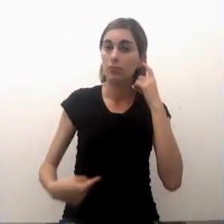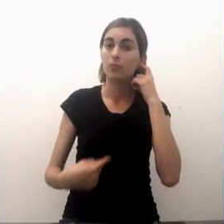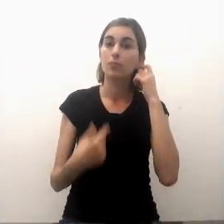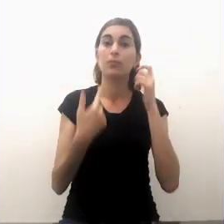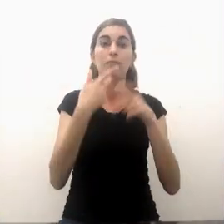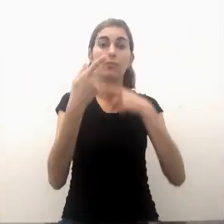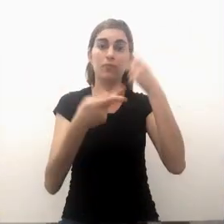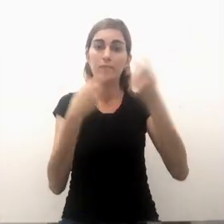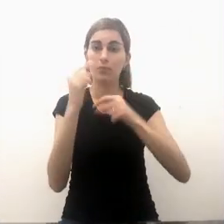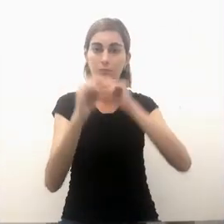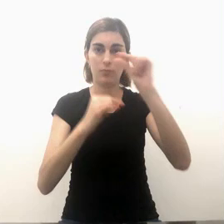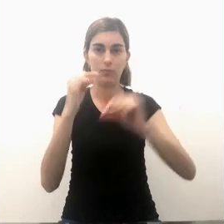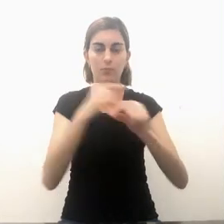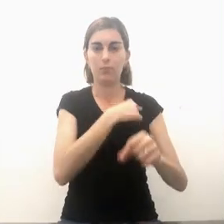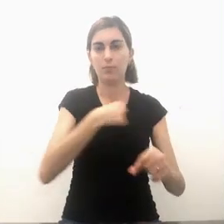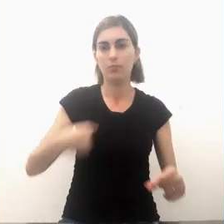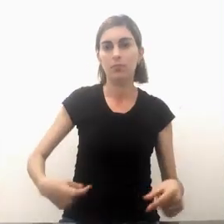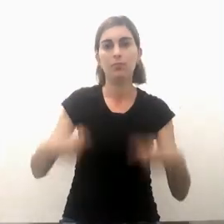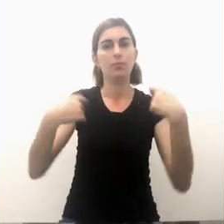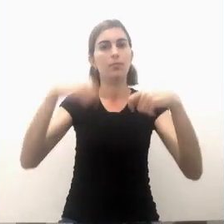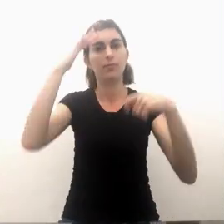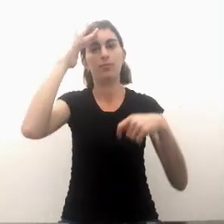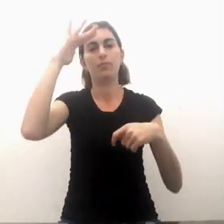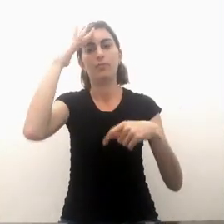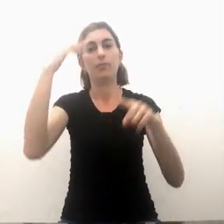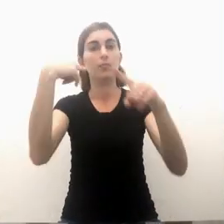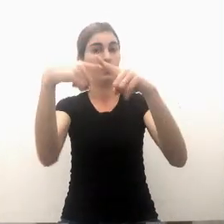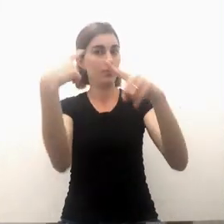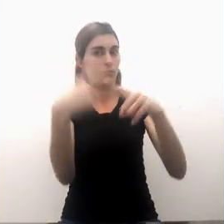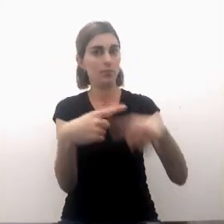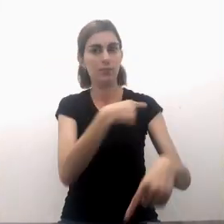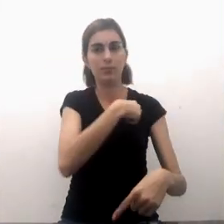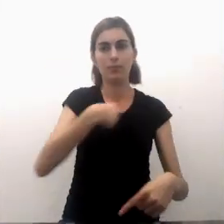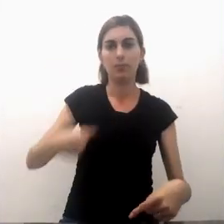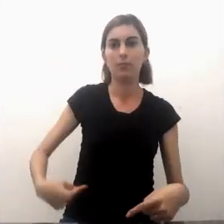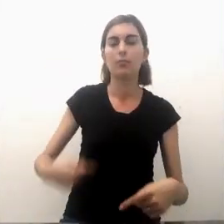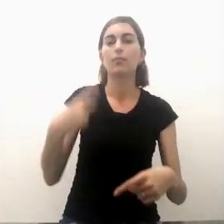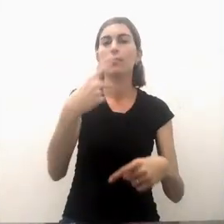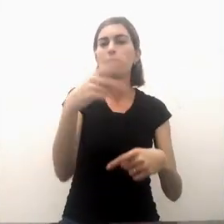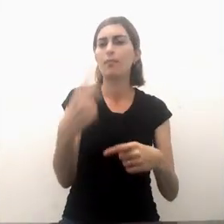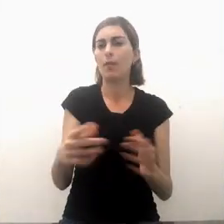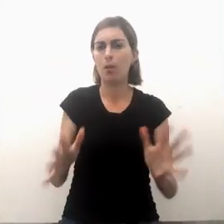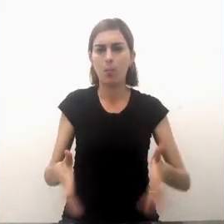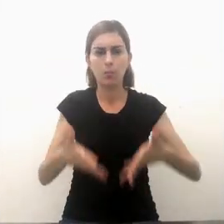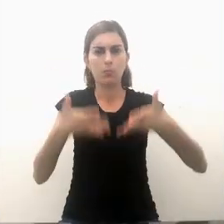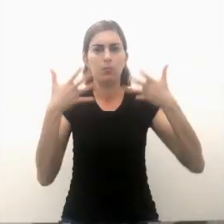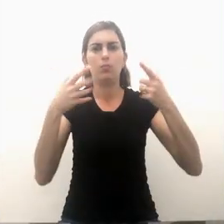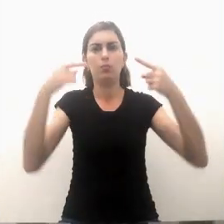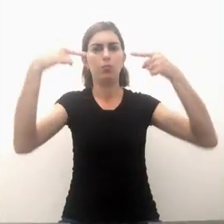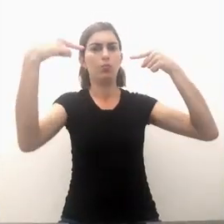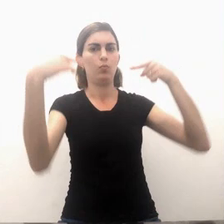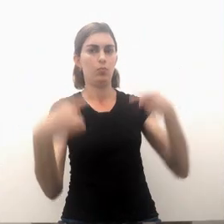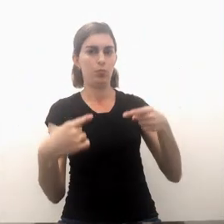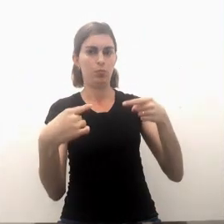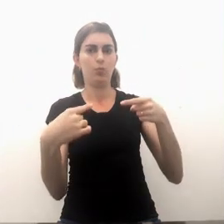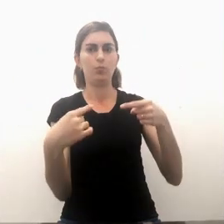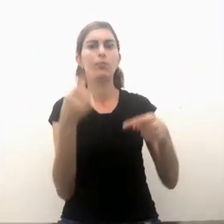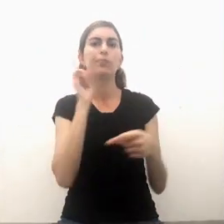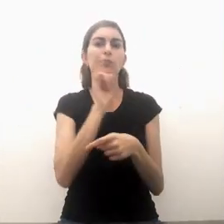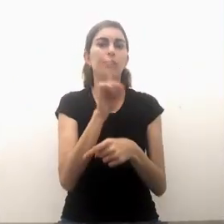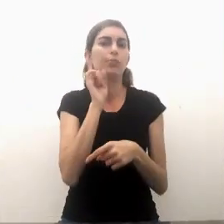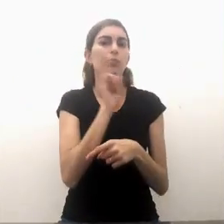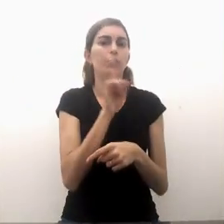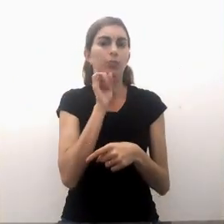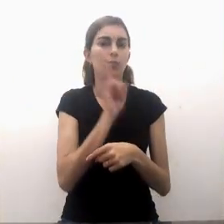China, porque a gente tem que entender por que a China ela ganha um destaque competitivo com